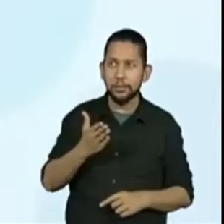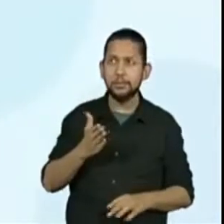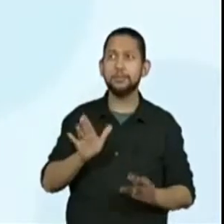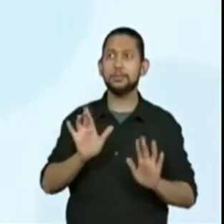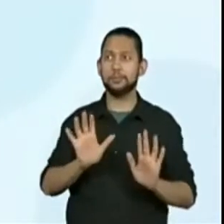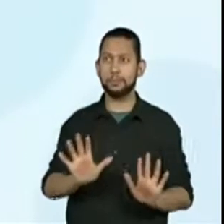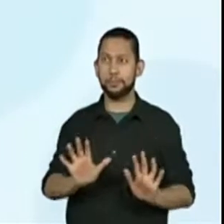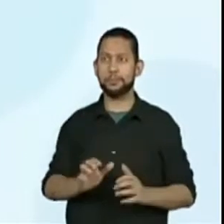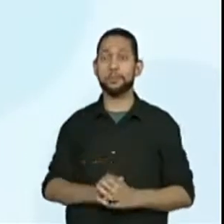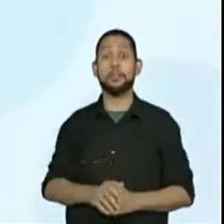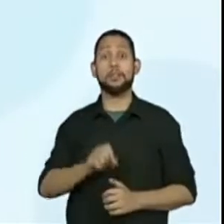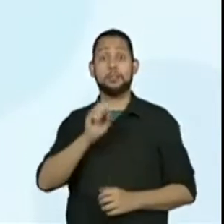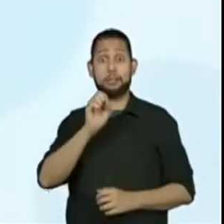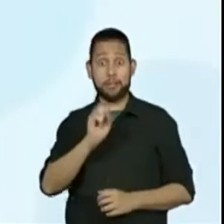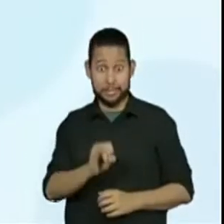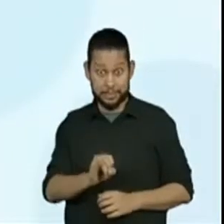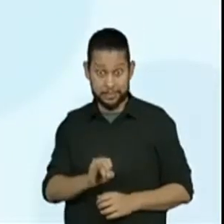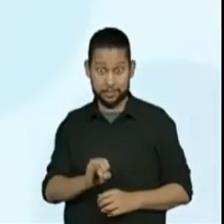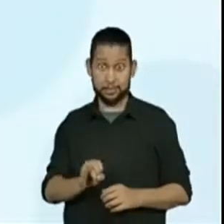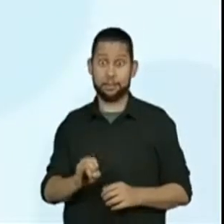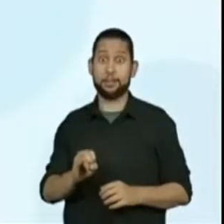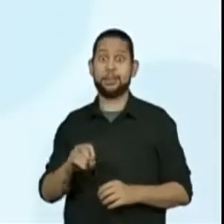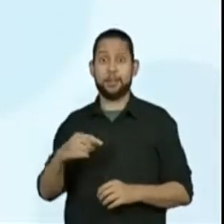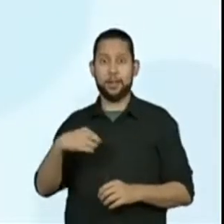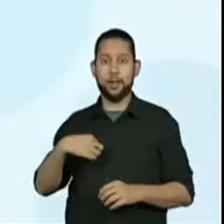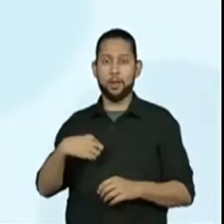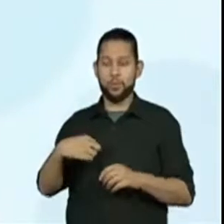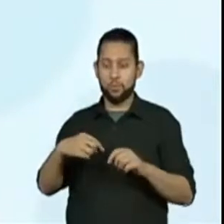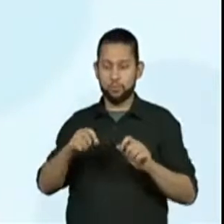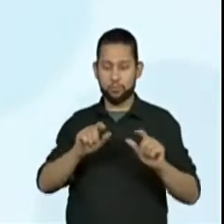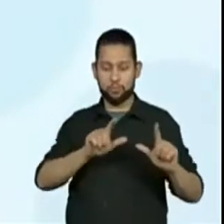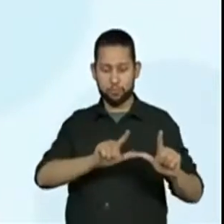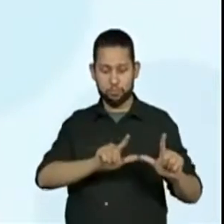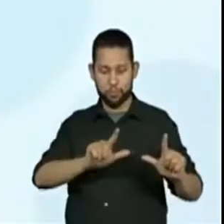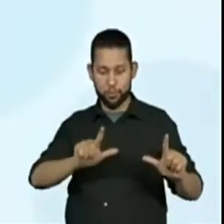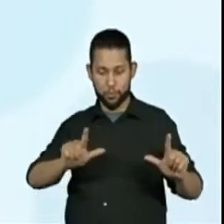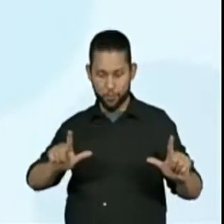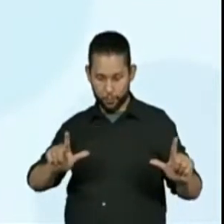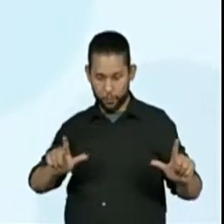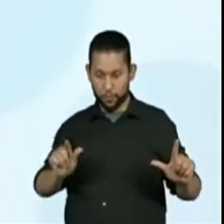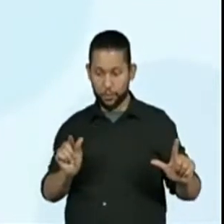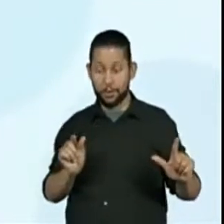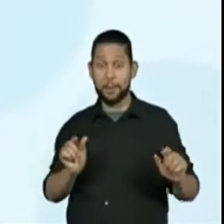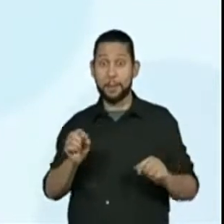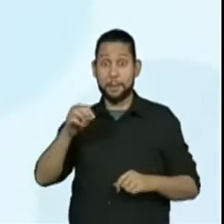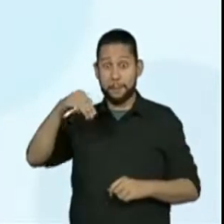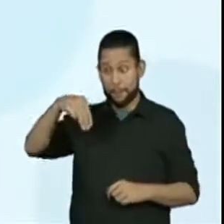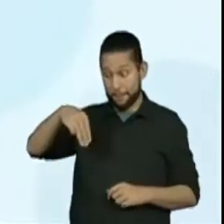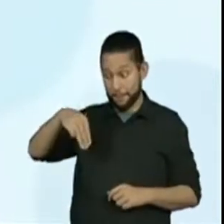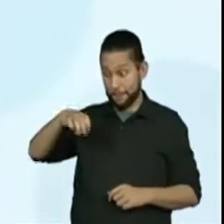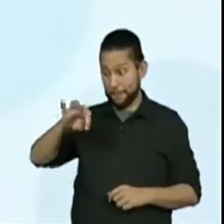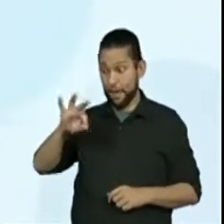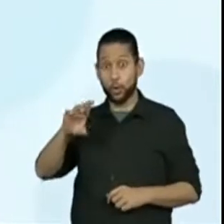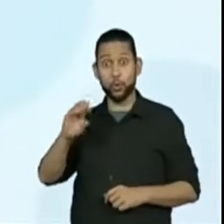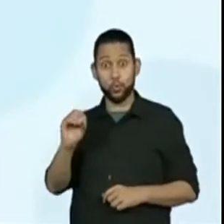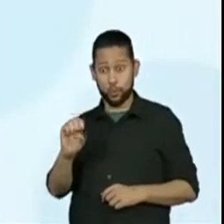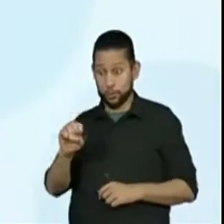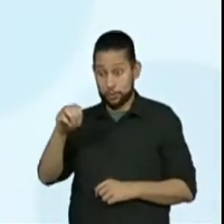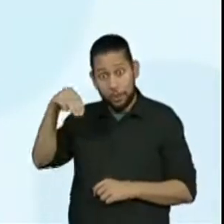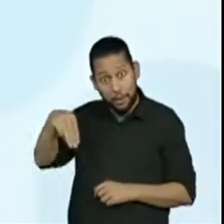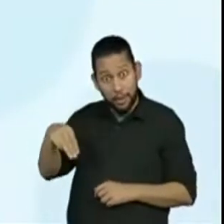Muito bem, então quanto maior for a quantidade de metros que